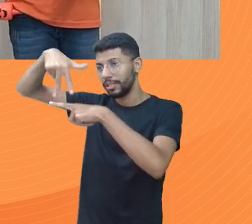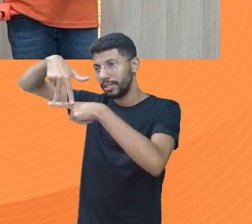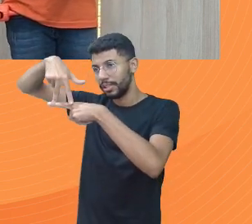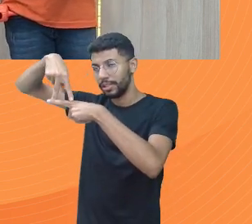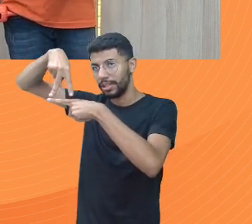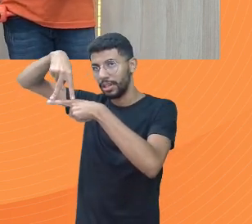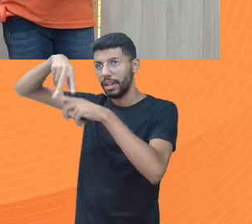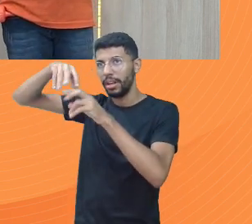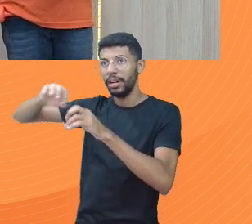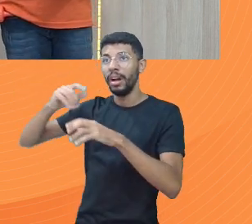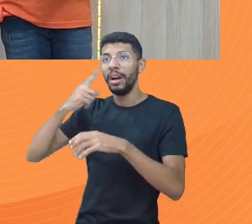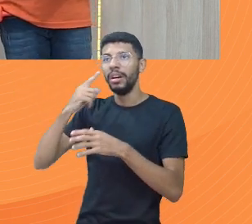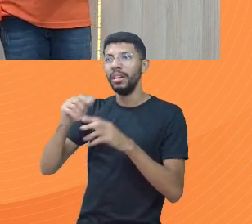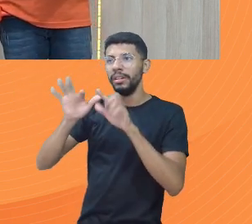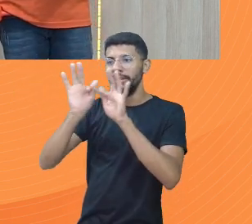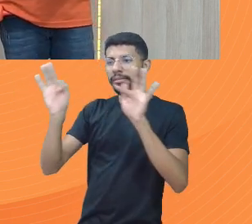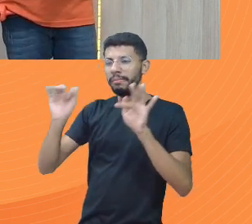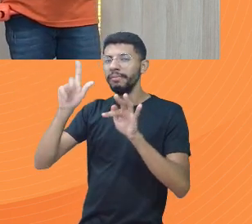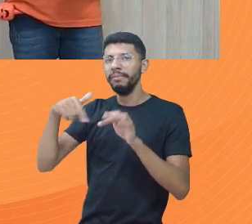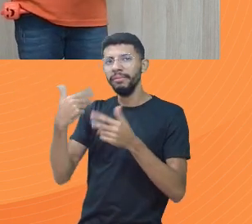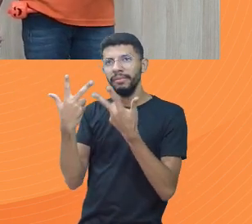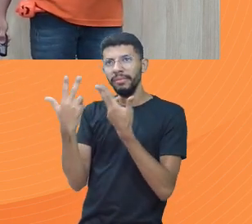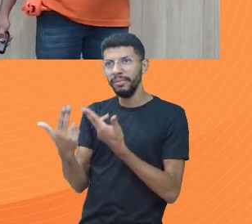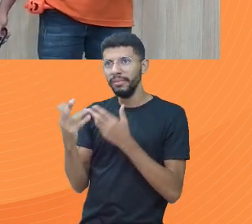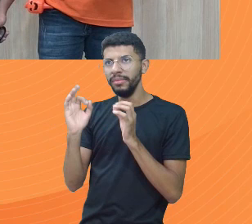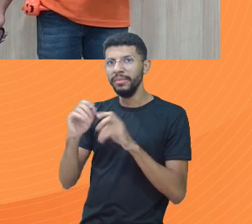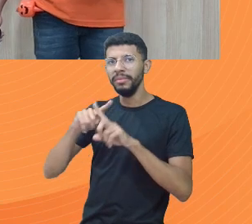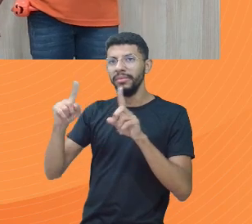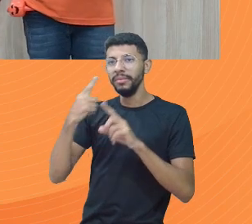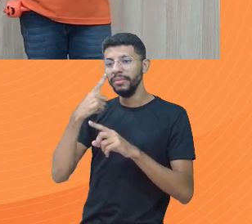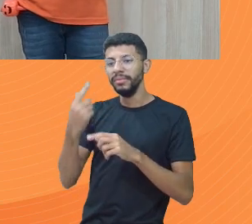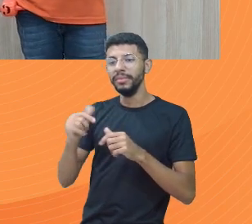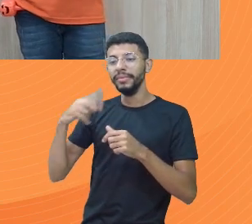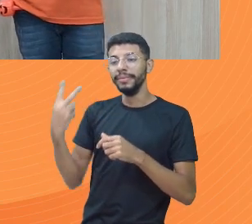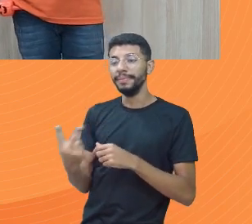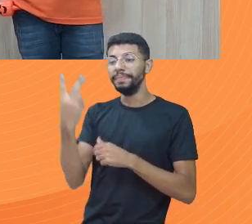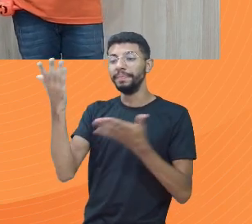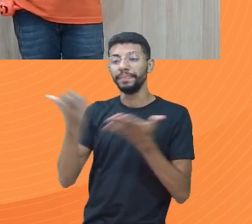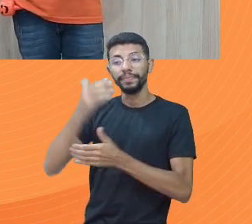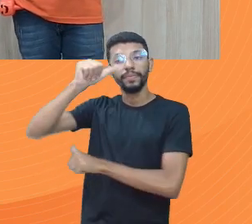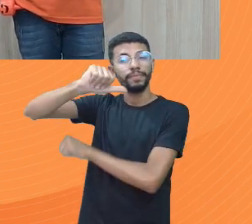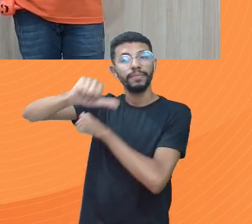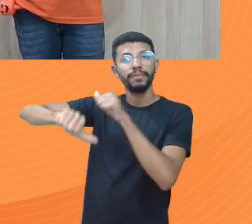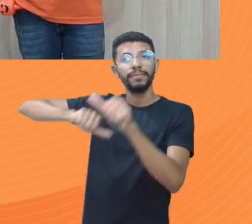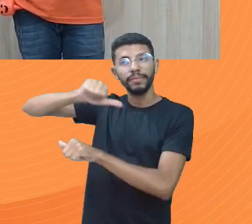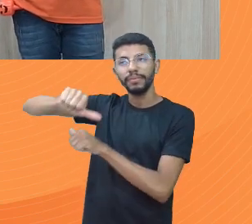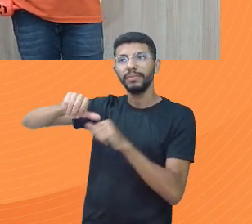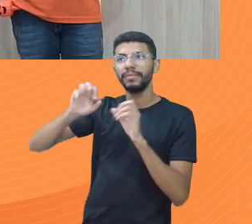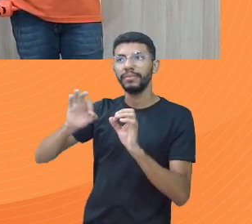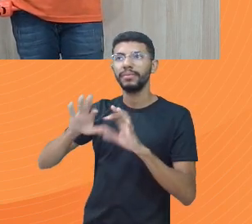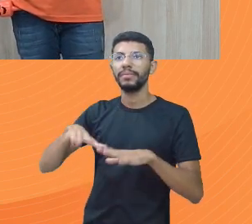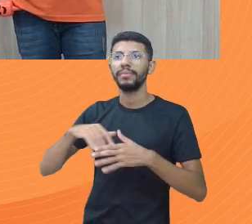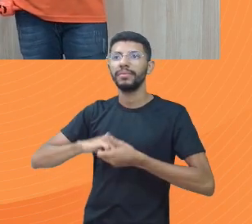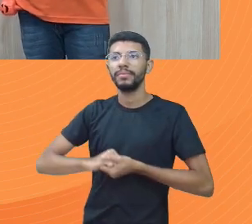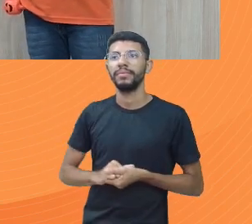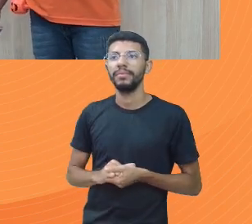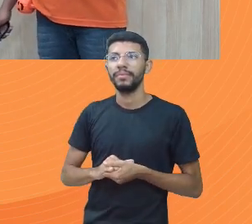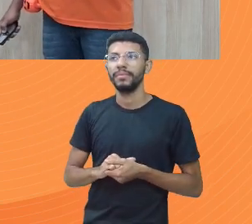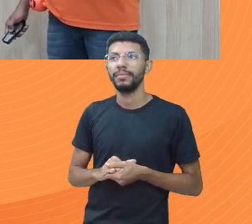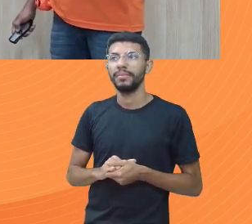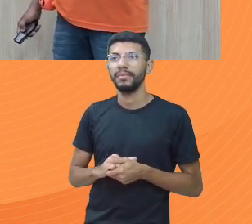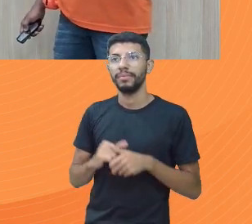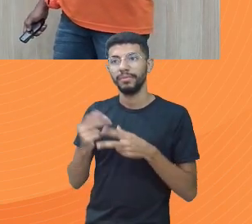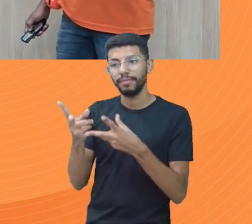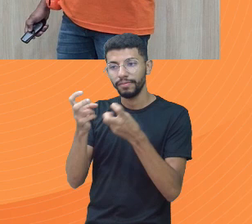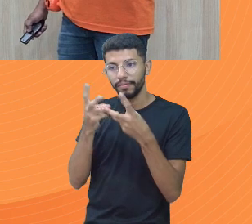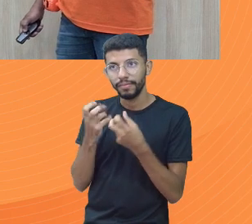fórmula para calcular serão as mesmas, porém, agora os valores são diferentes. Então, ó,